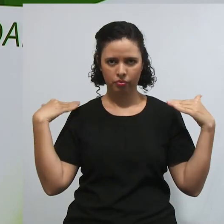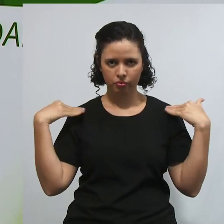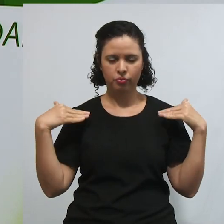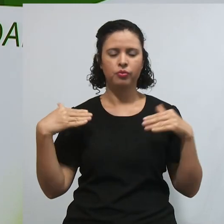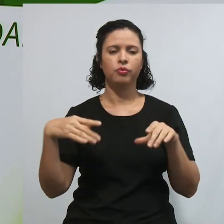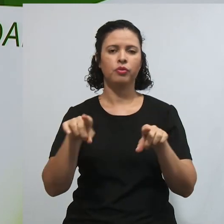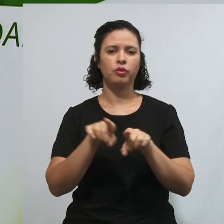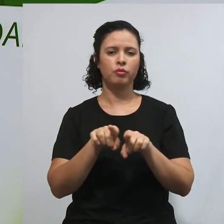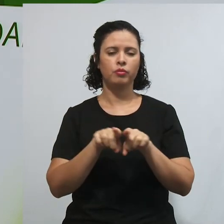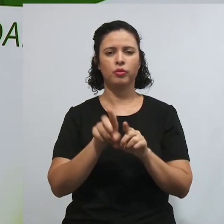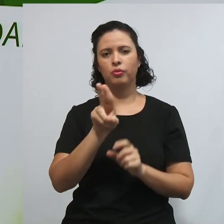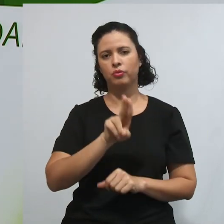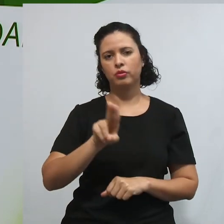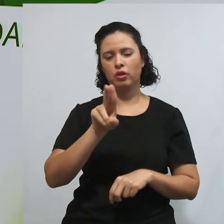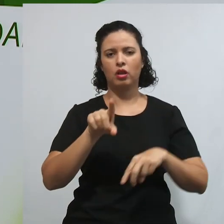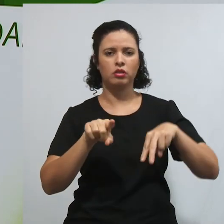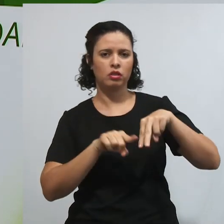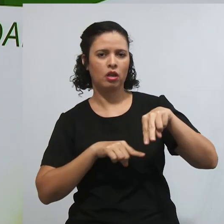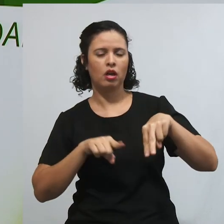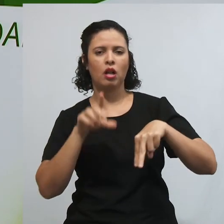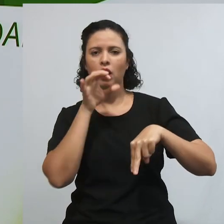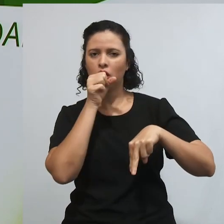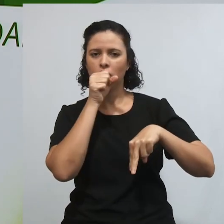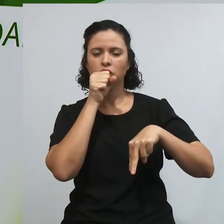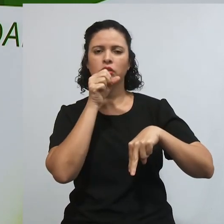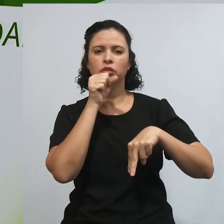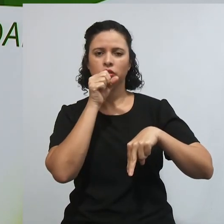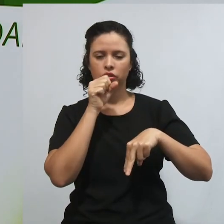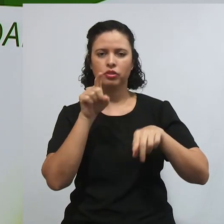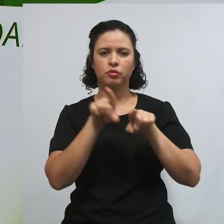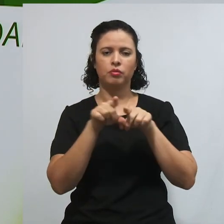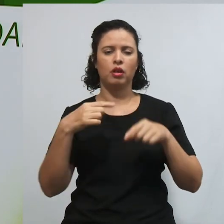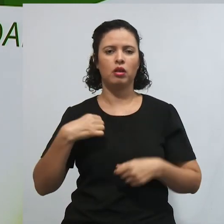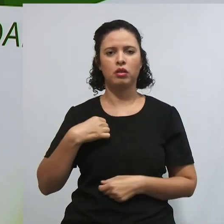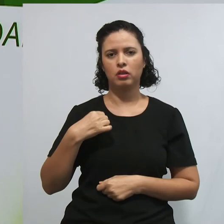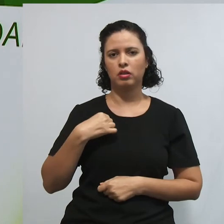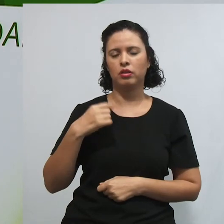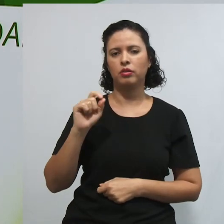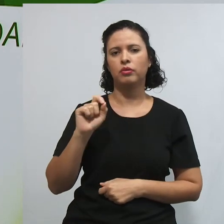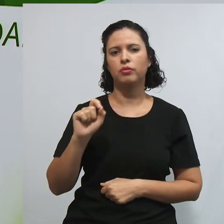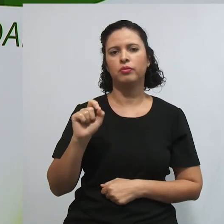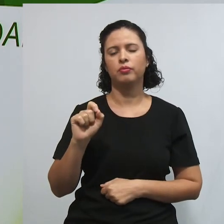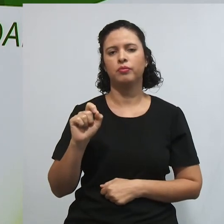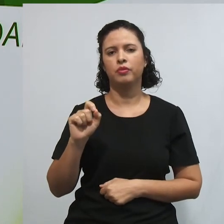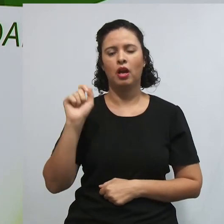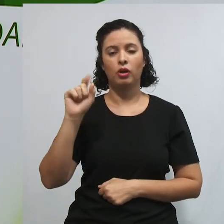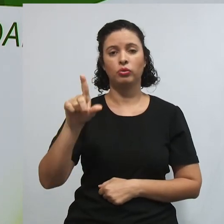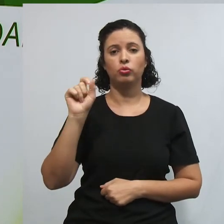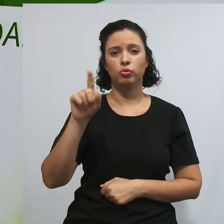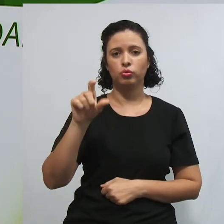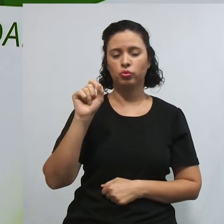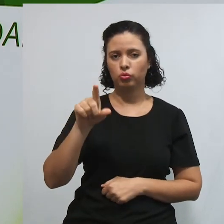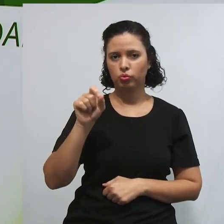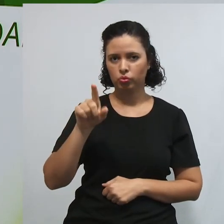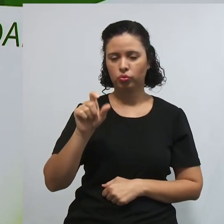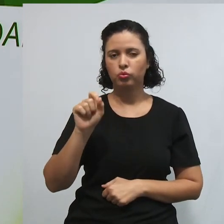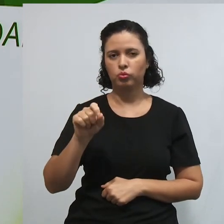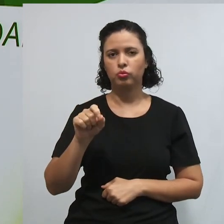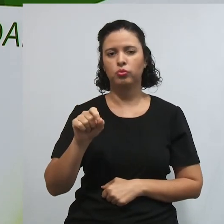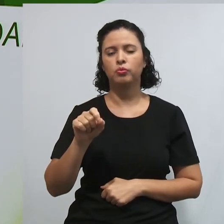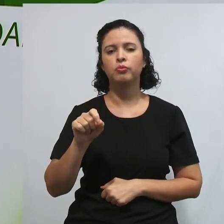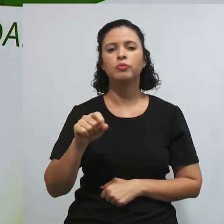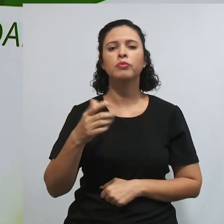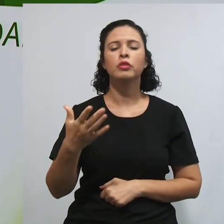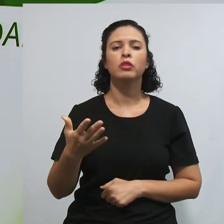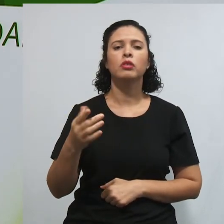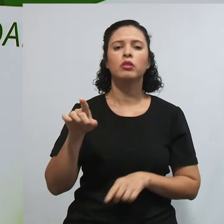do ombro. Estou usando uma saia laranjada longa, uma camisa azul também de manga